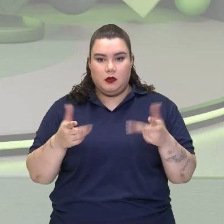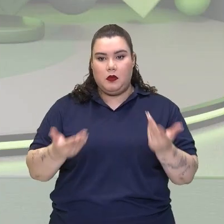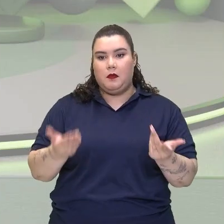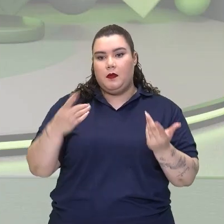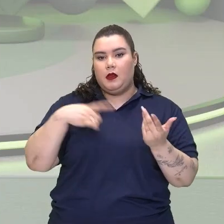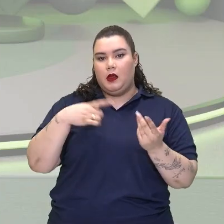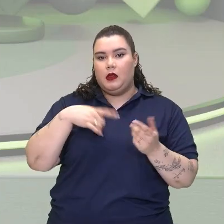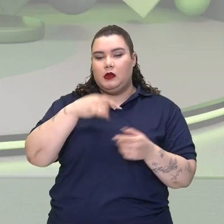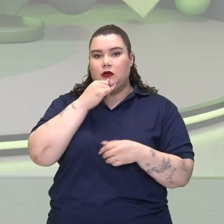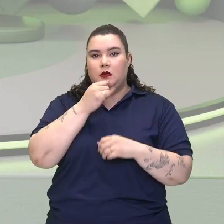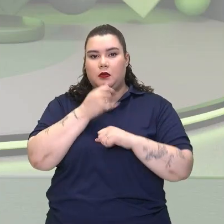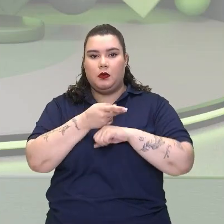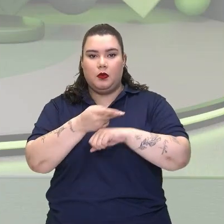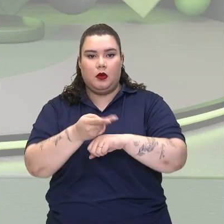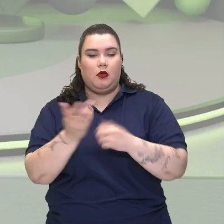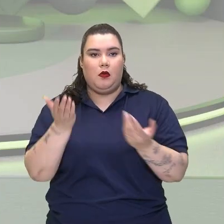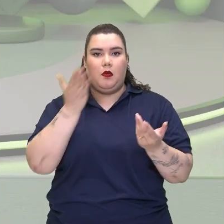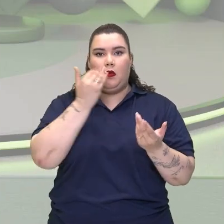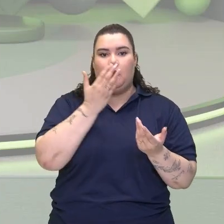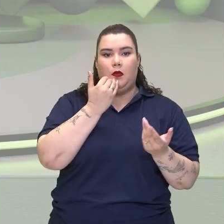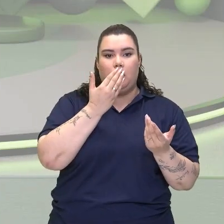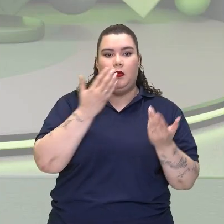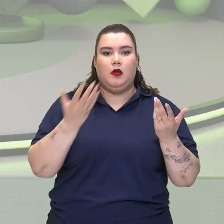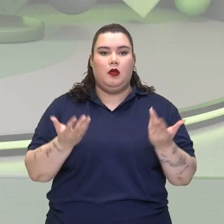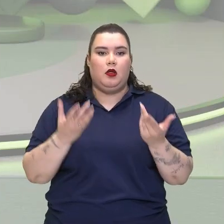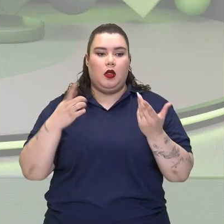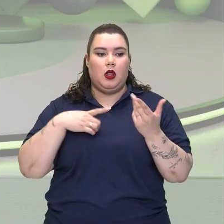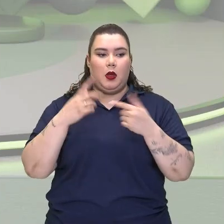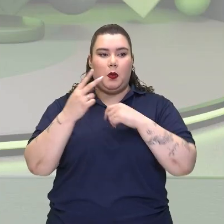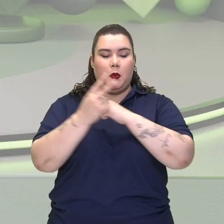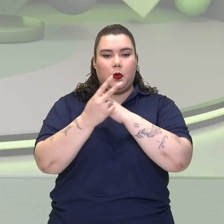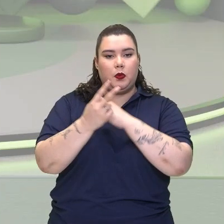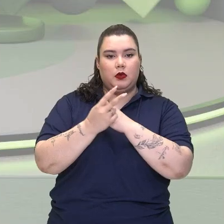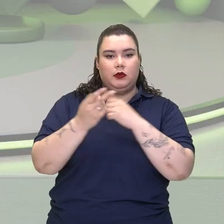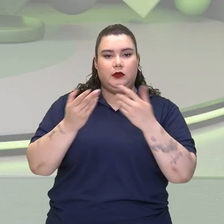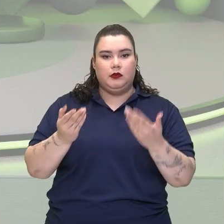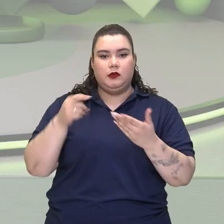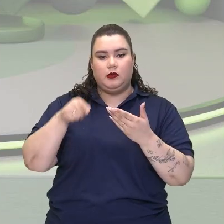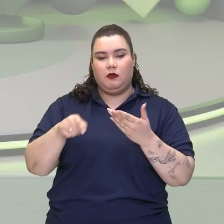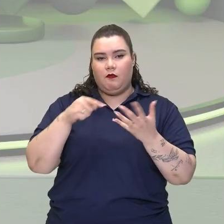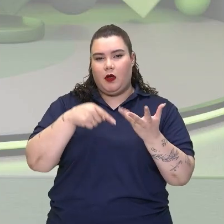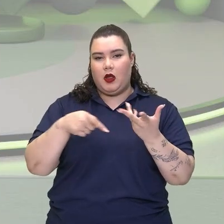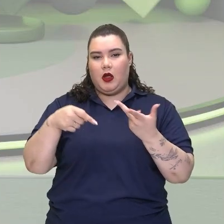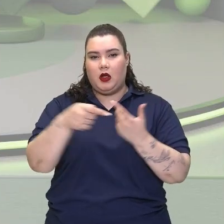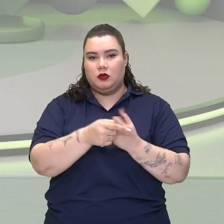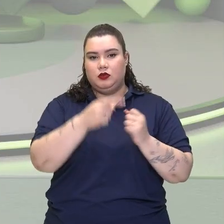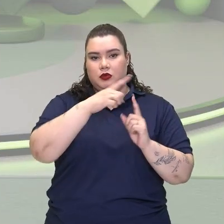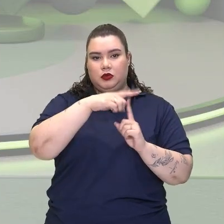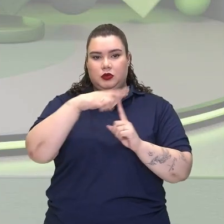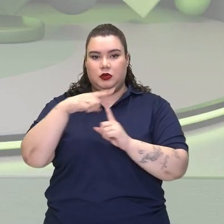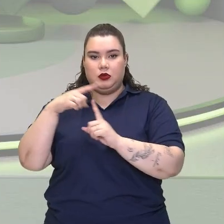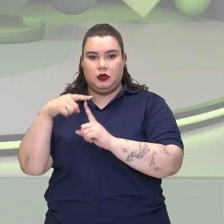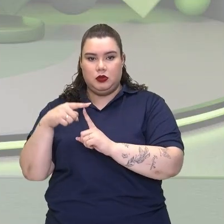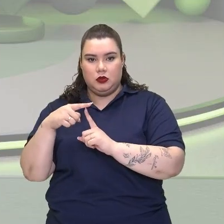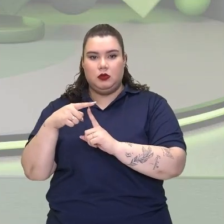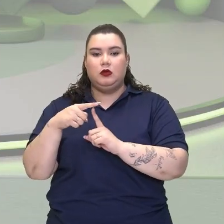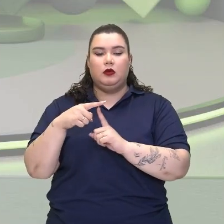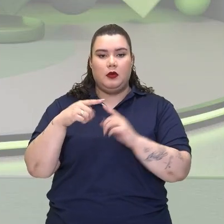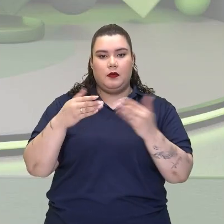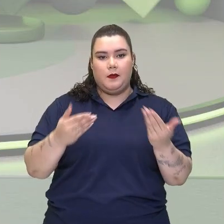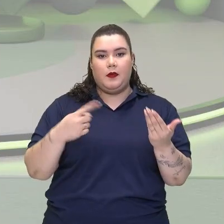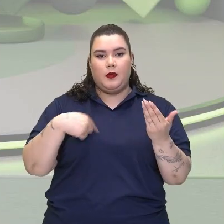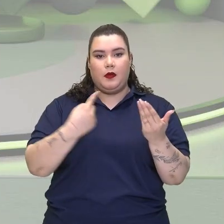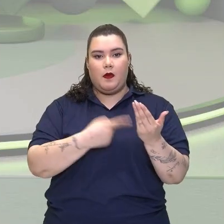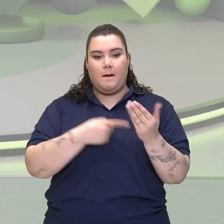de um abrigo, ou em busca de um alimento, de proteção, São diversos fatores ali, onde a gente